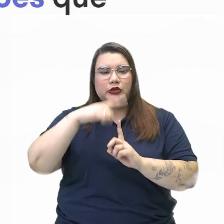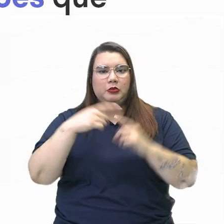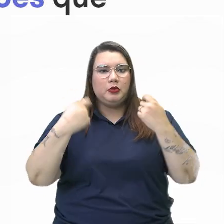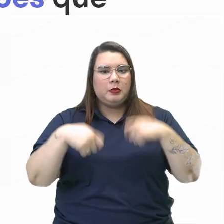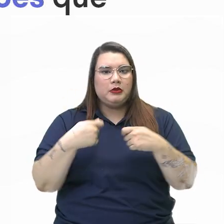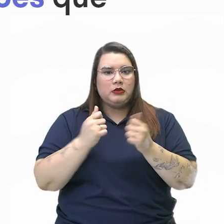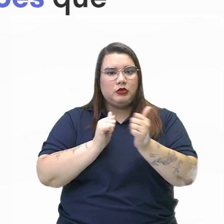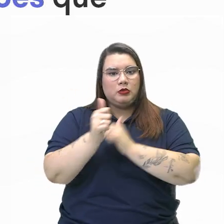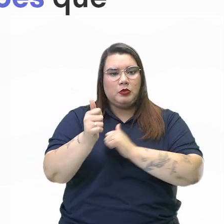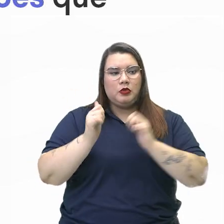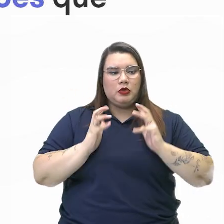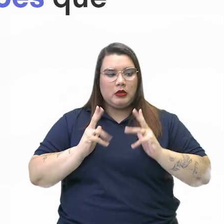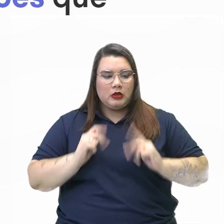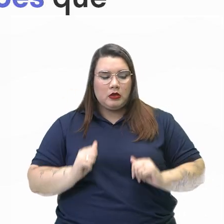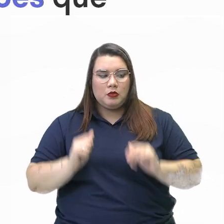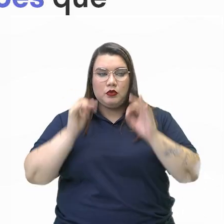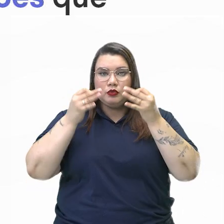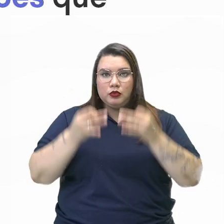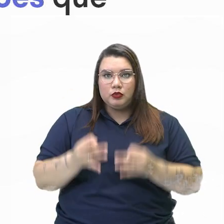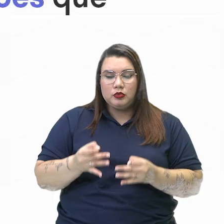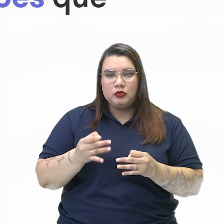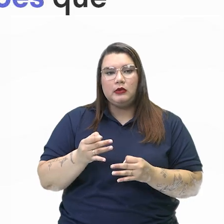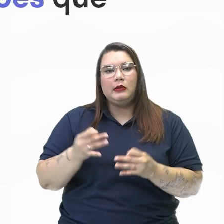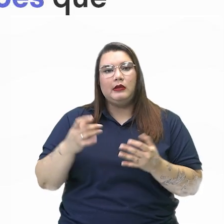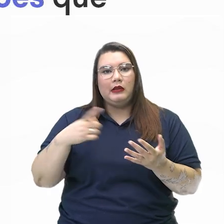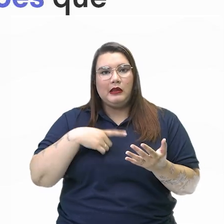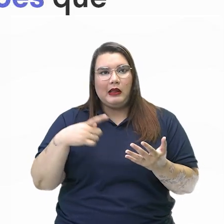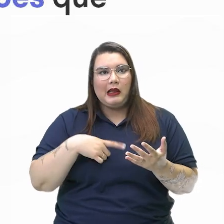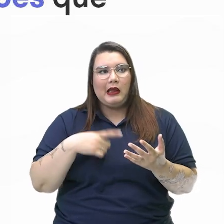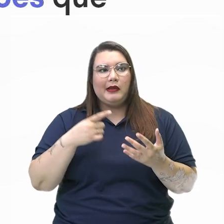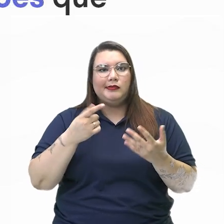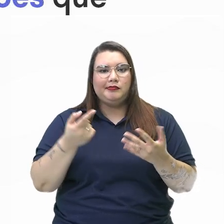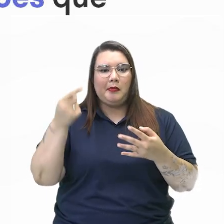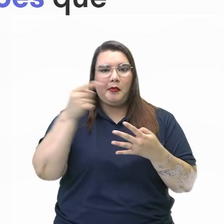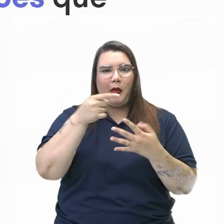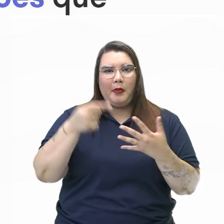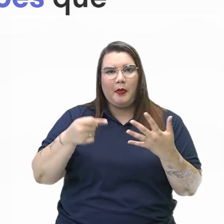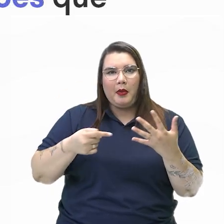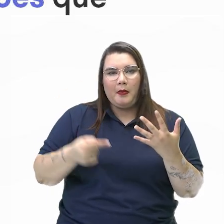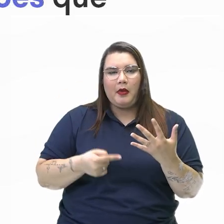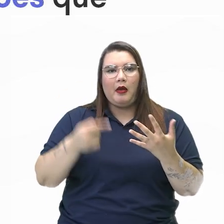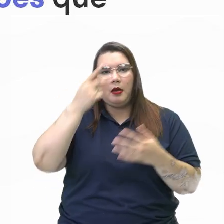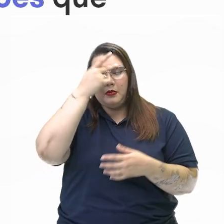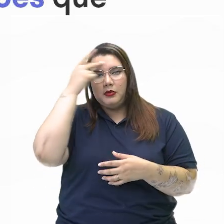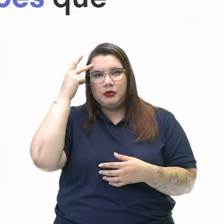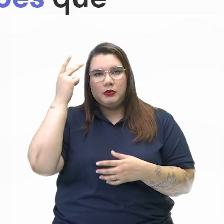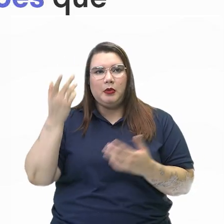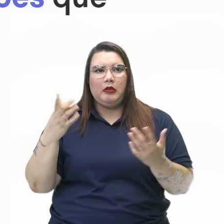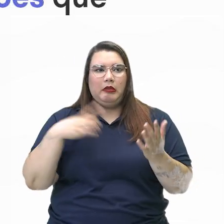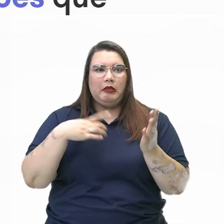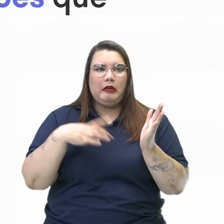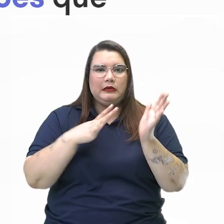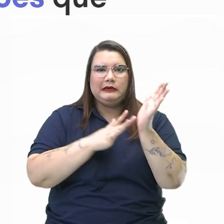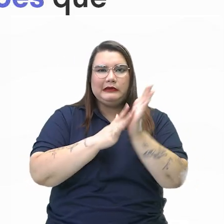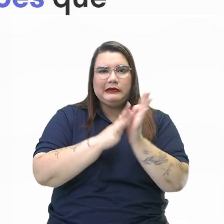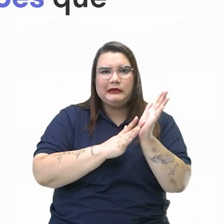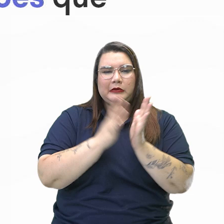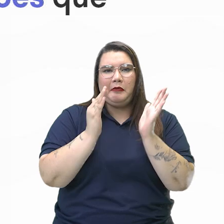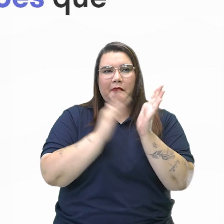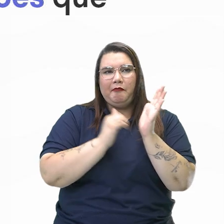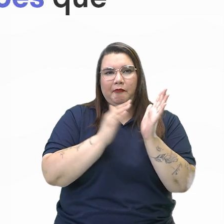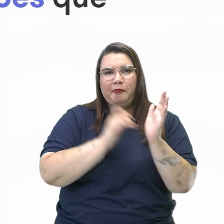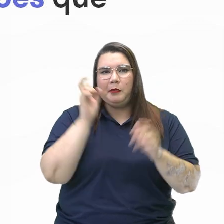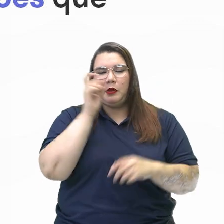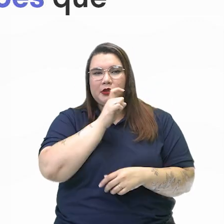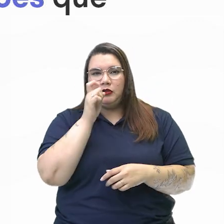limpo, ele vem sendo ameaçado justamente por conta de interesses pessoais, pela questão econômica, porque vocês sabem